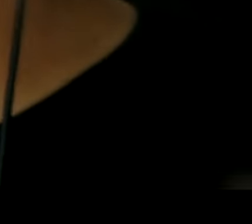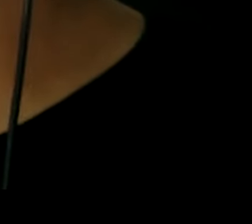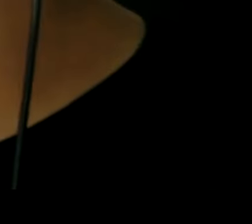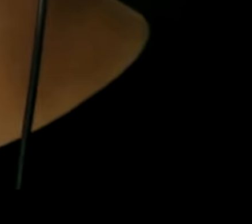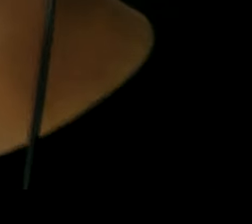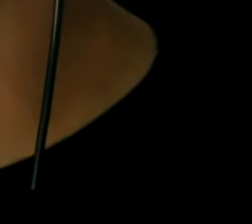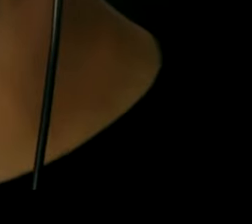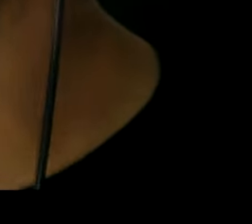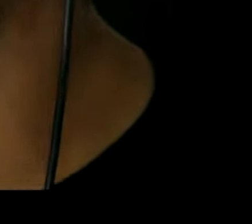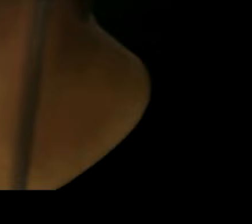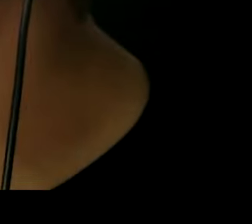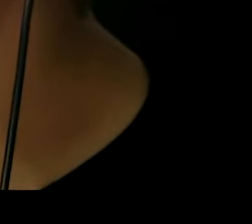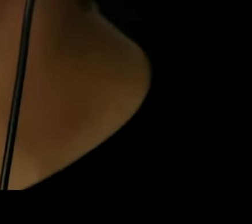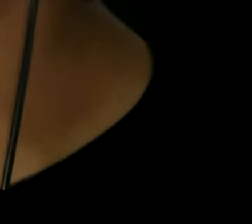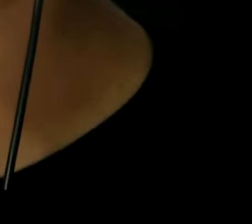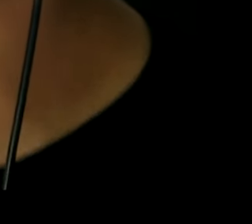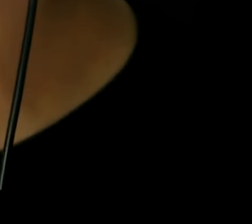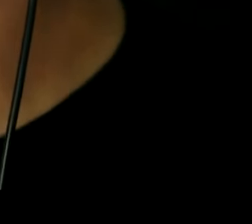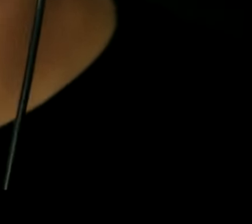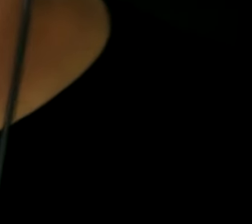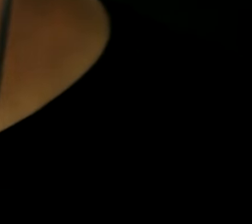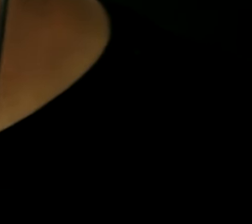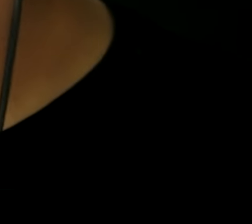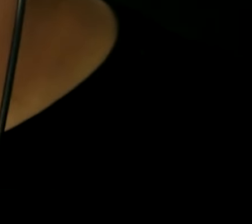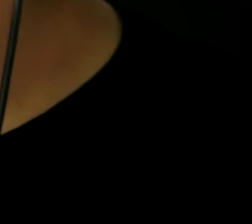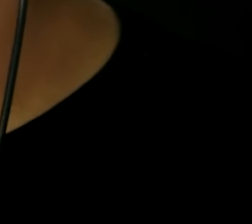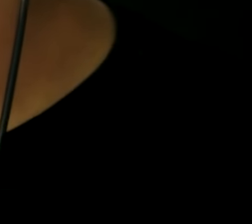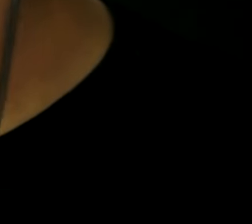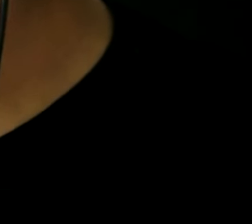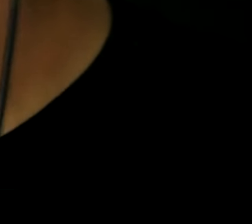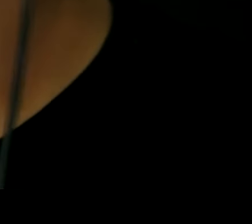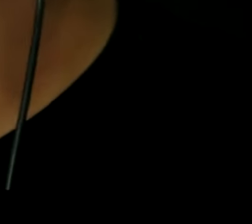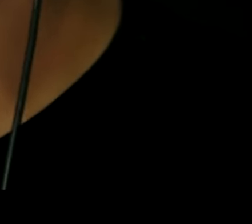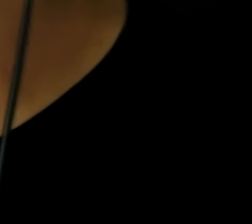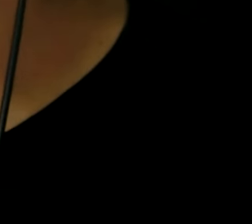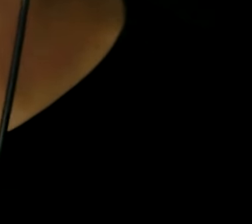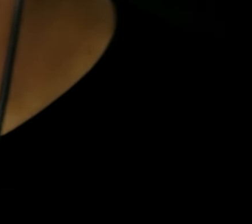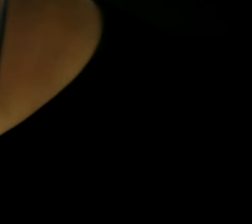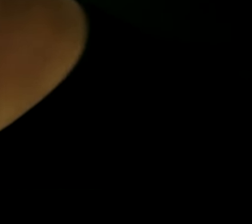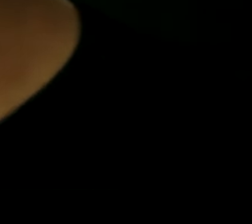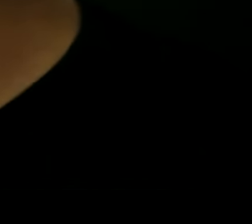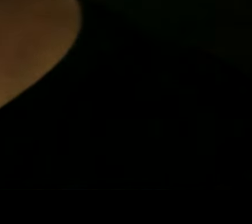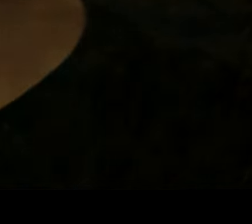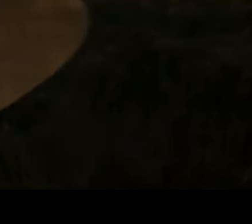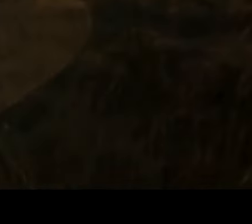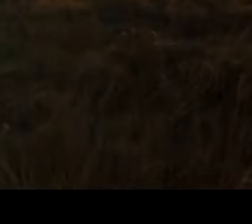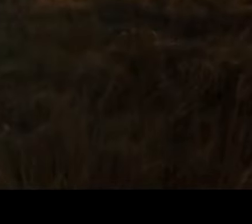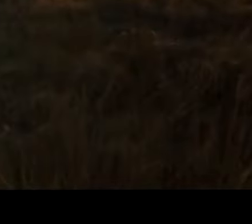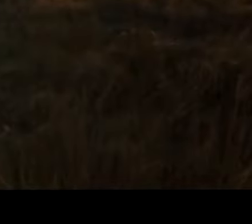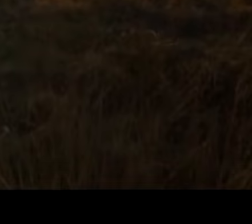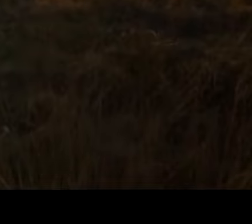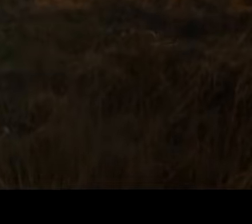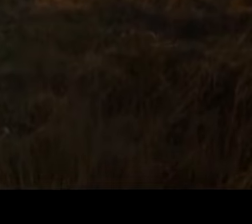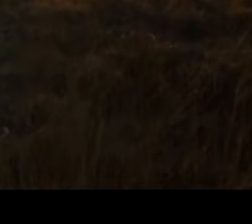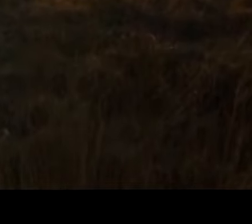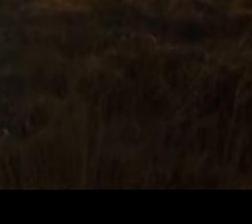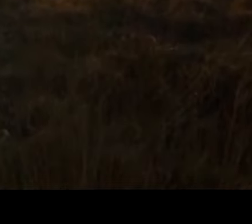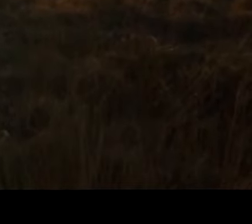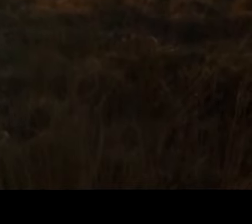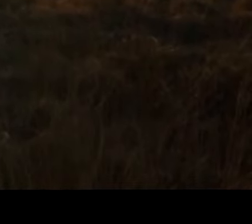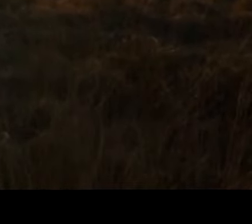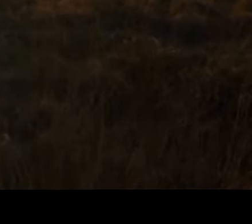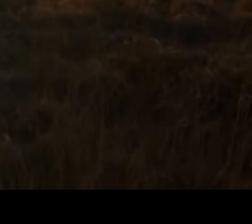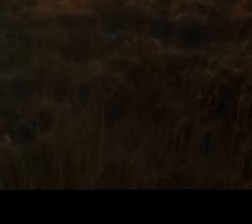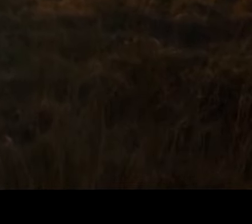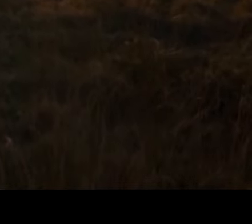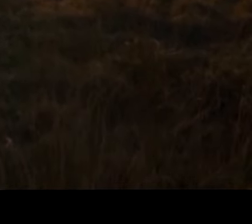Com príncipes me sentarei e tu me cobrirás de honra. Os meus sonhos são os seus